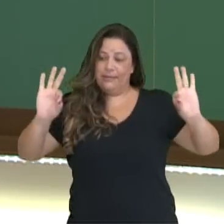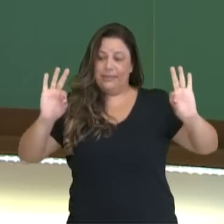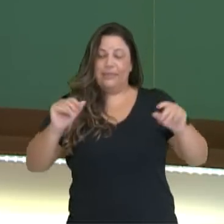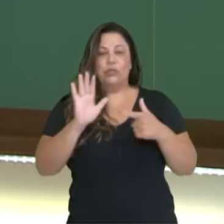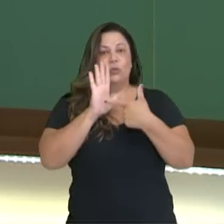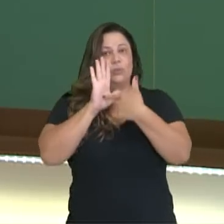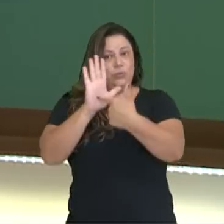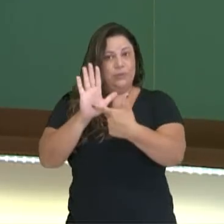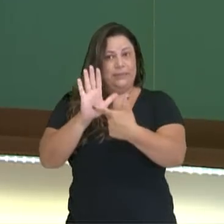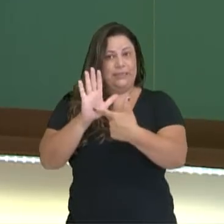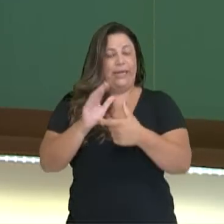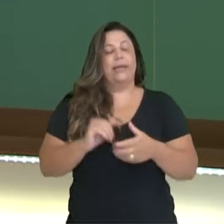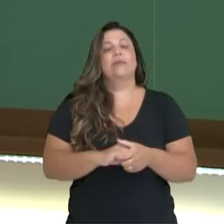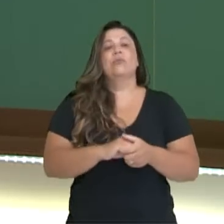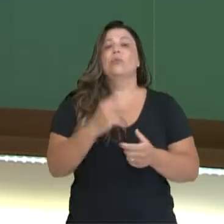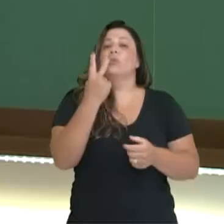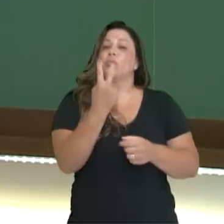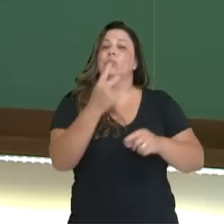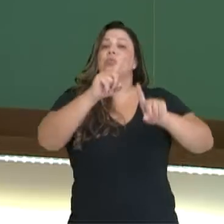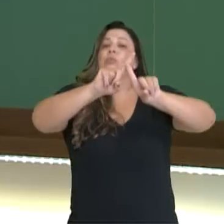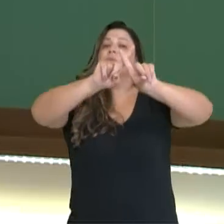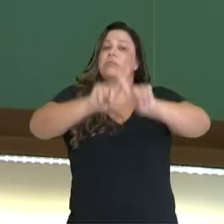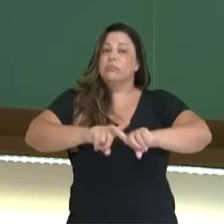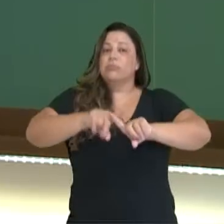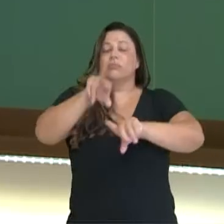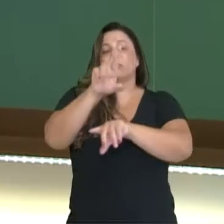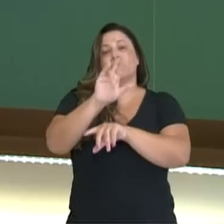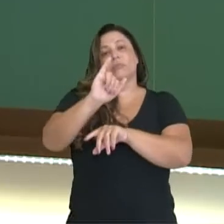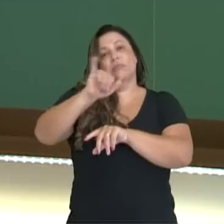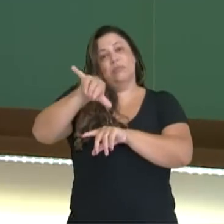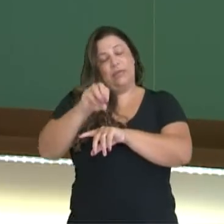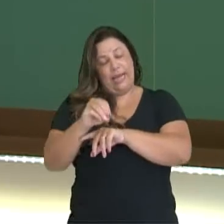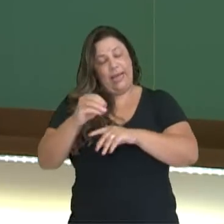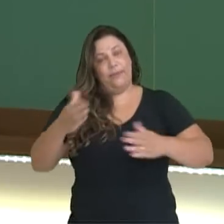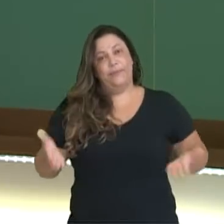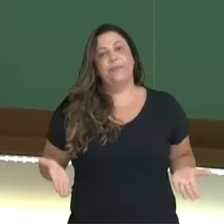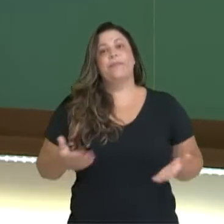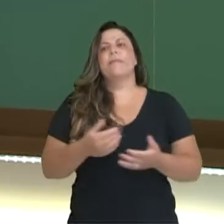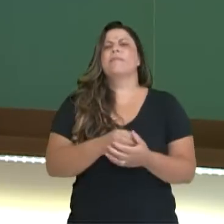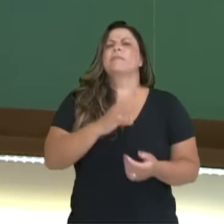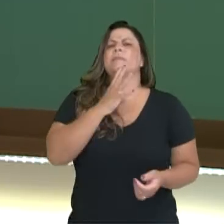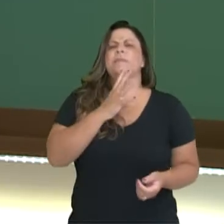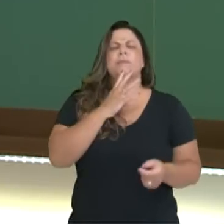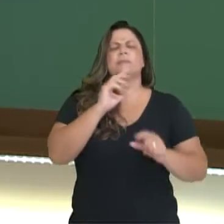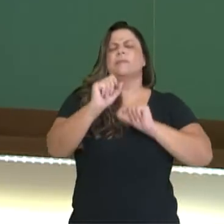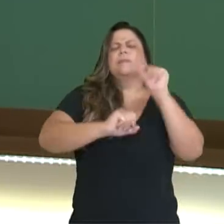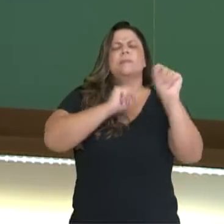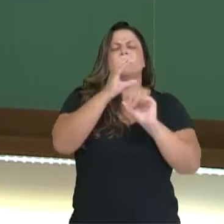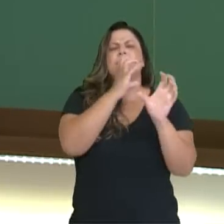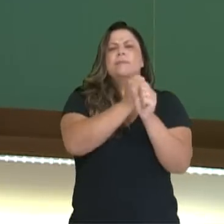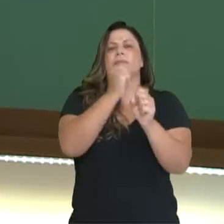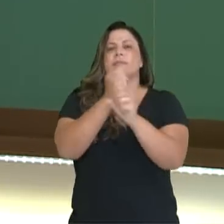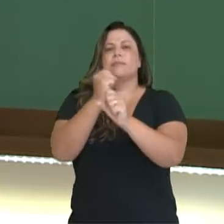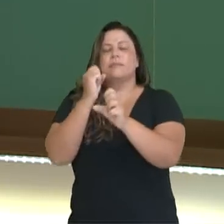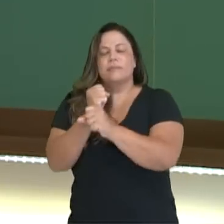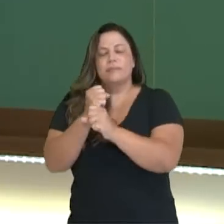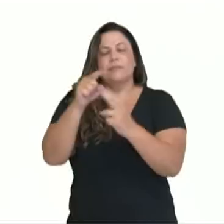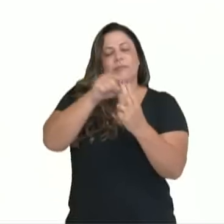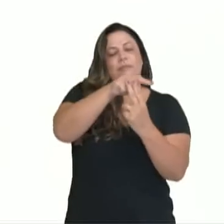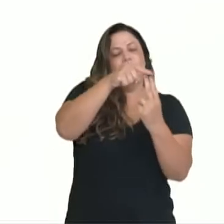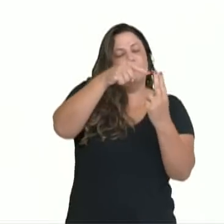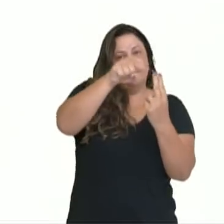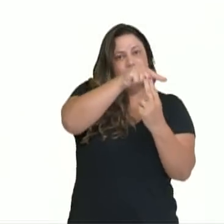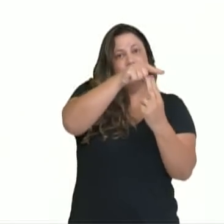vocês, então, que o diâmetro é 2 vezes o raio. Conhecido, então, como que a gente calcula o π, a gente consegue